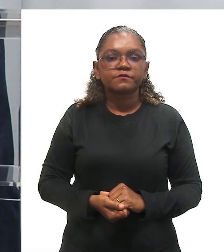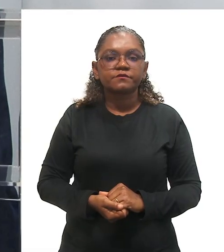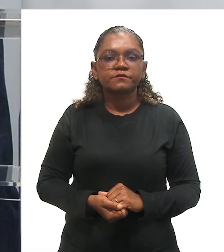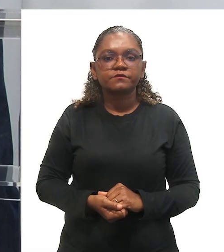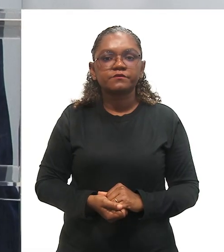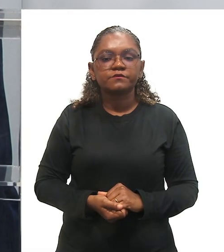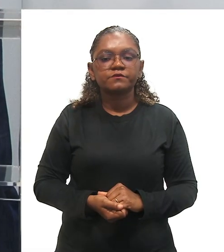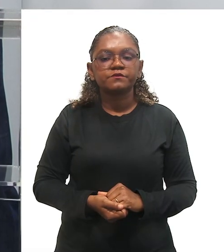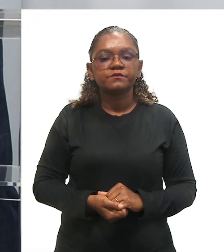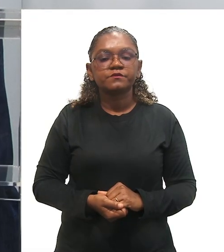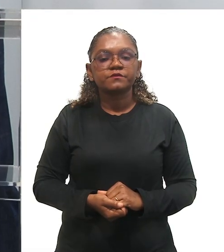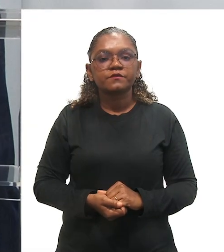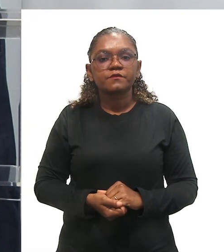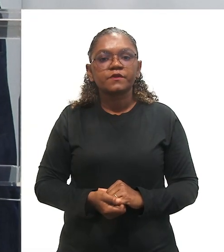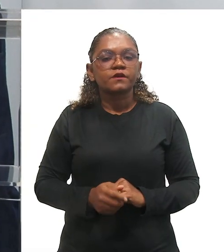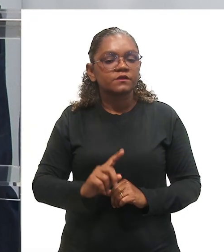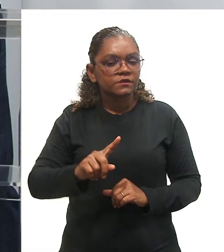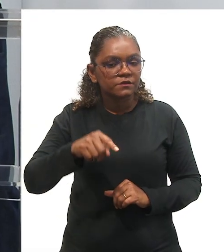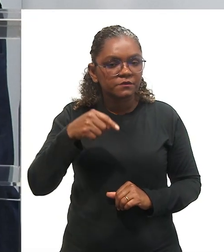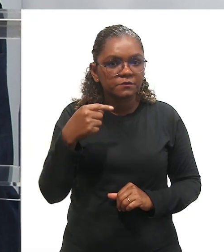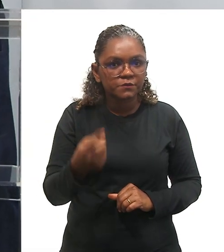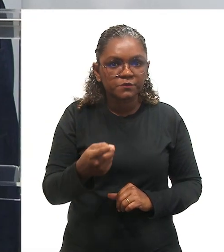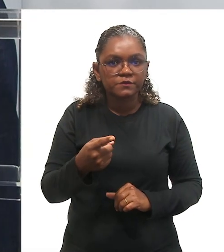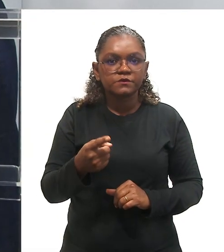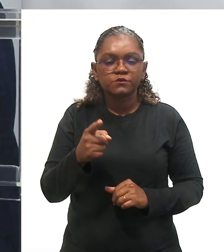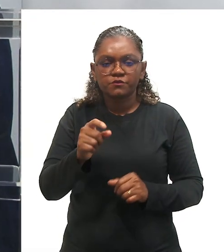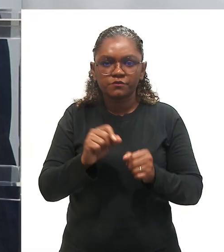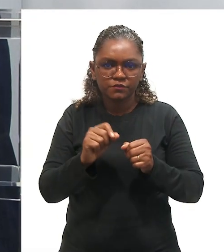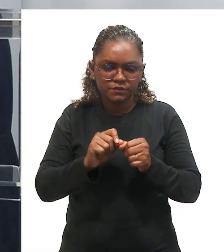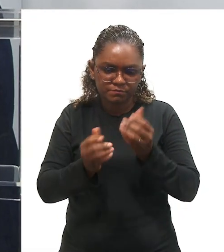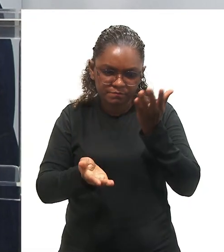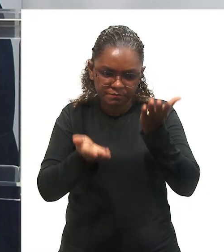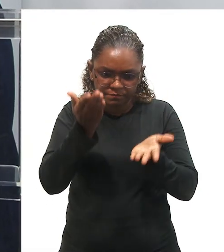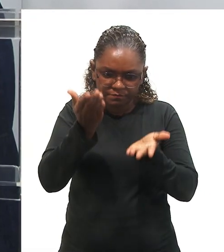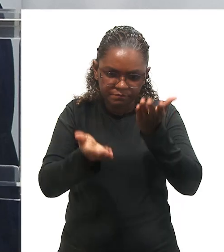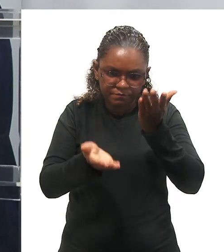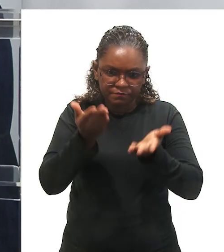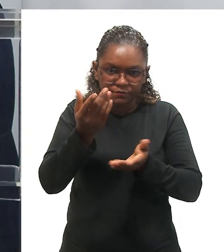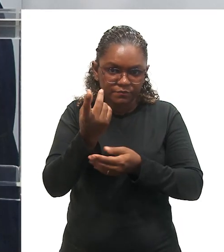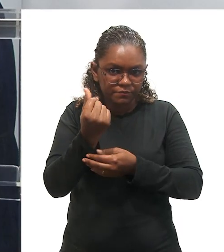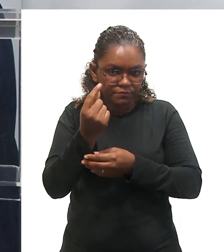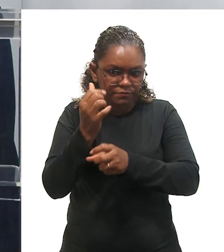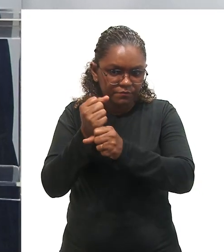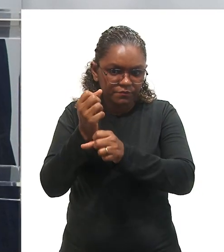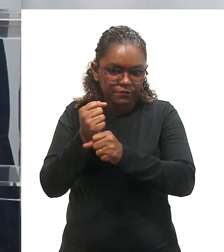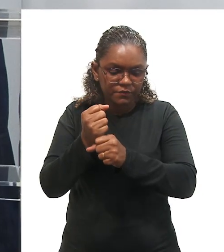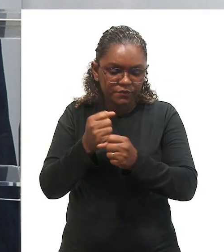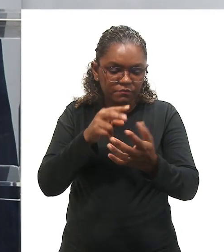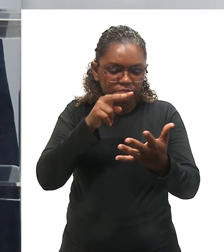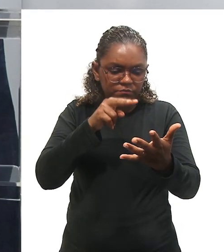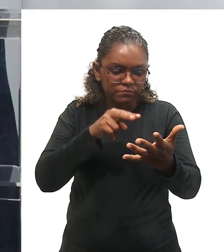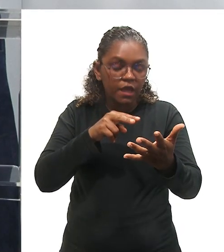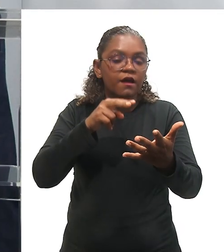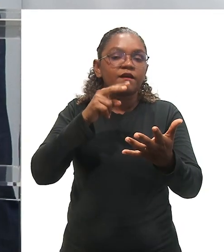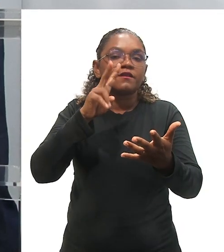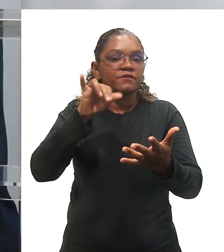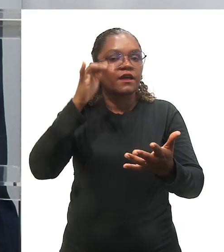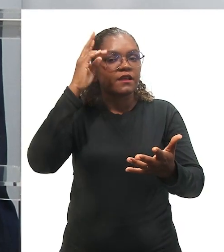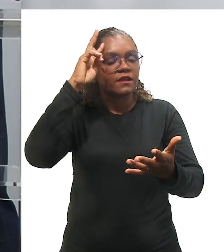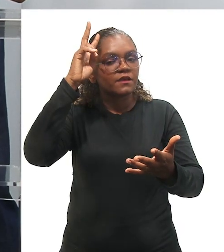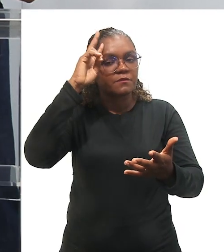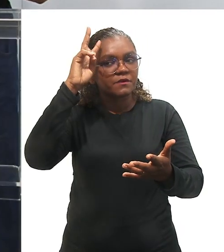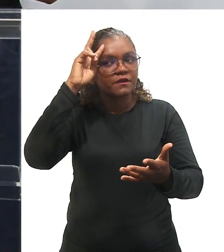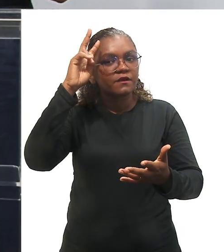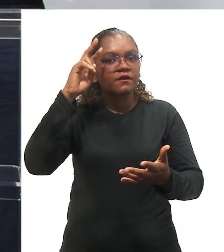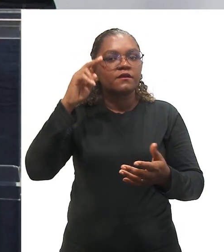possa entender. Quando você pegar um balanço orçamentário, financeiro e patrimonial, você vai lembrar dessa